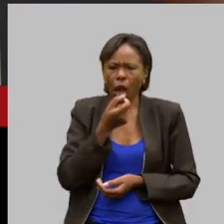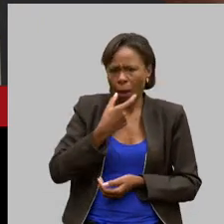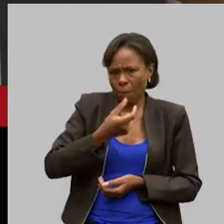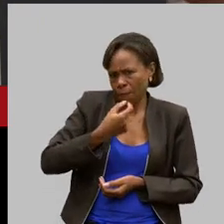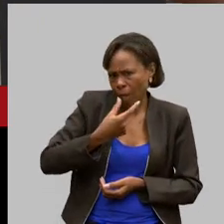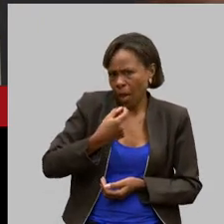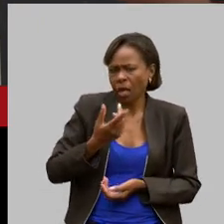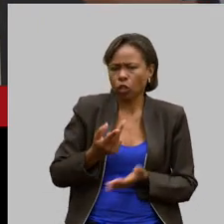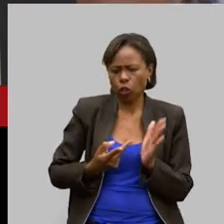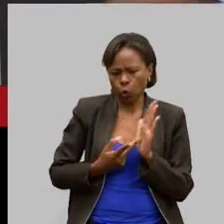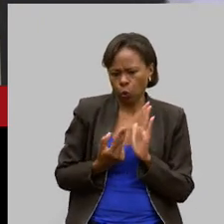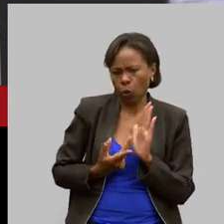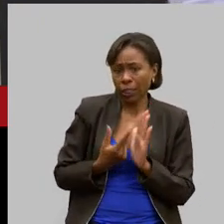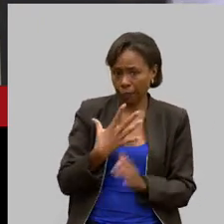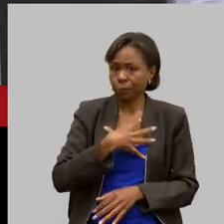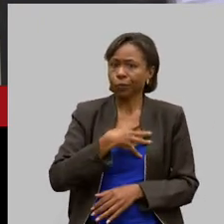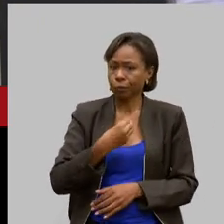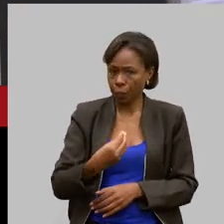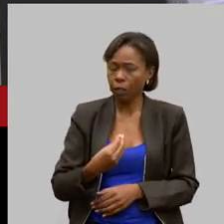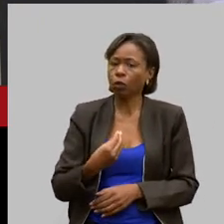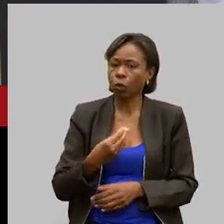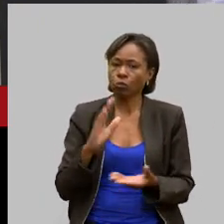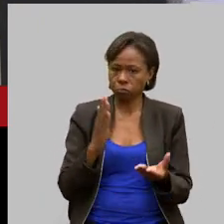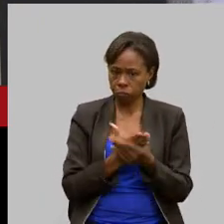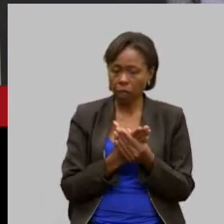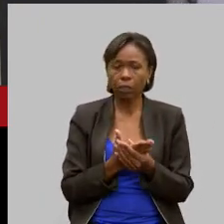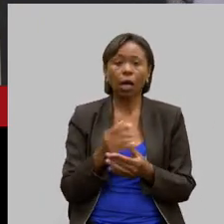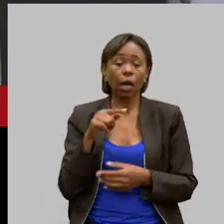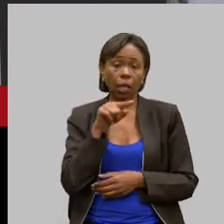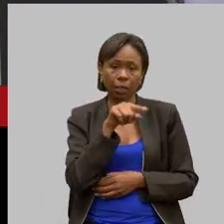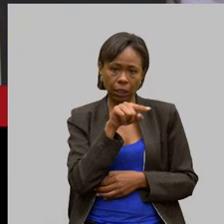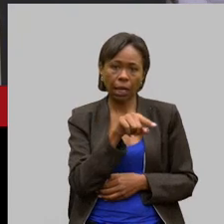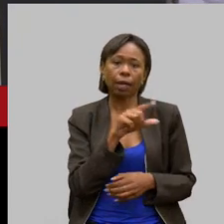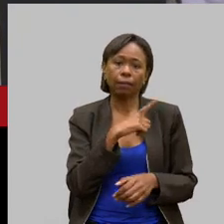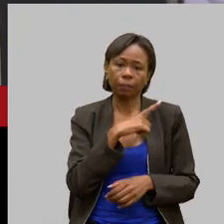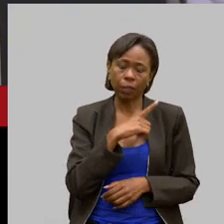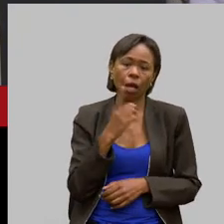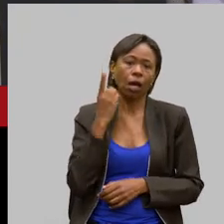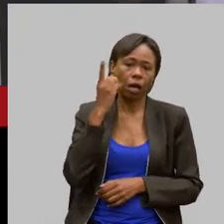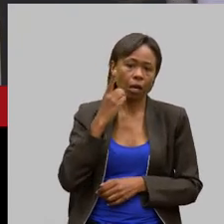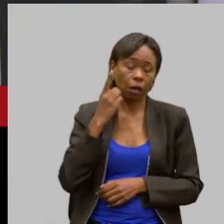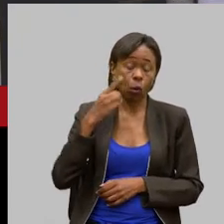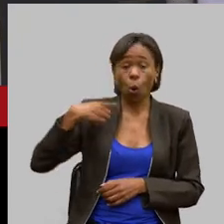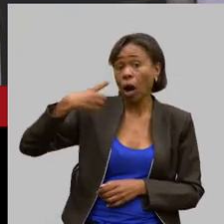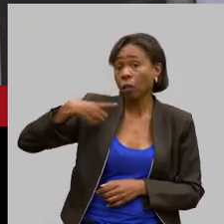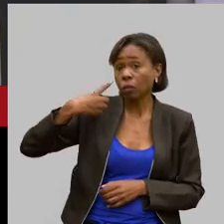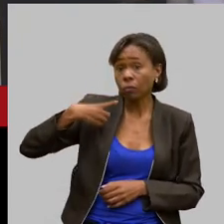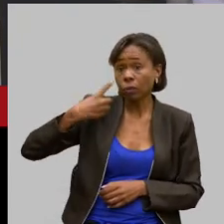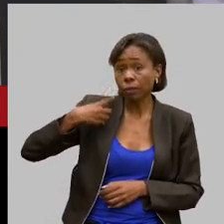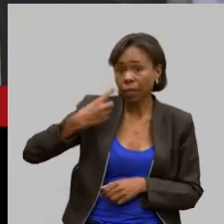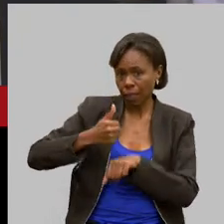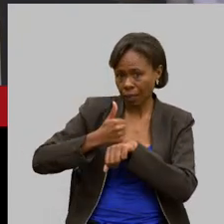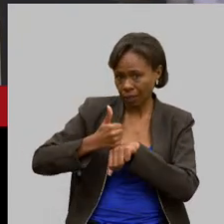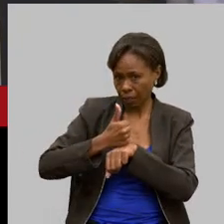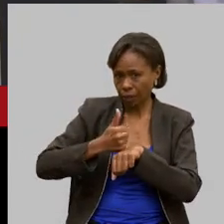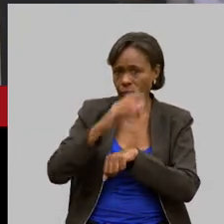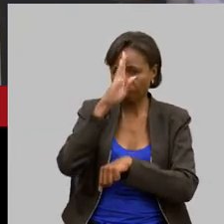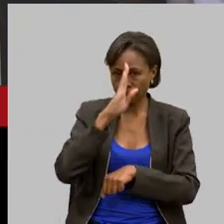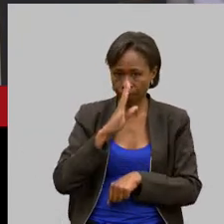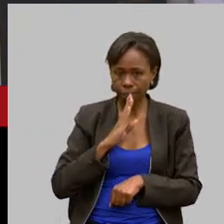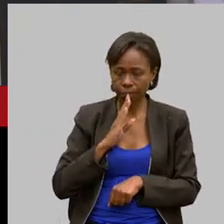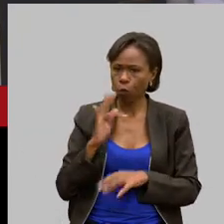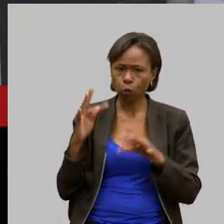cirurgia o que for a gente vai tá lá para est entrando com essa ação gratuitamente para vocês estão todos